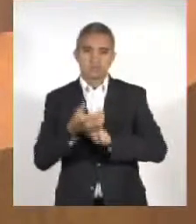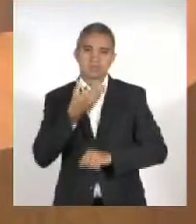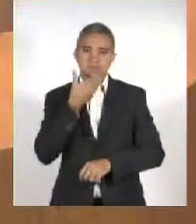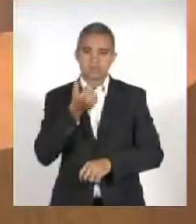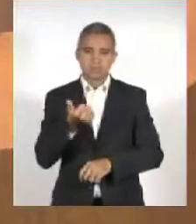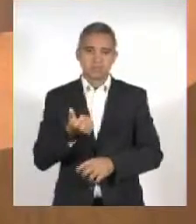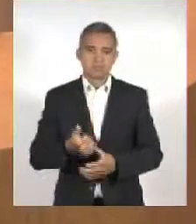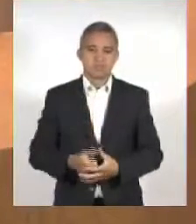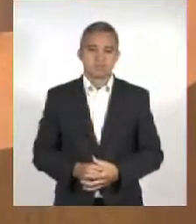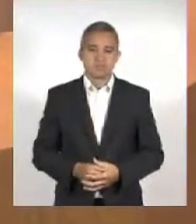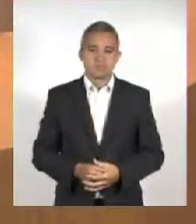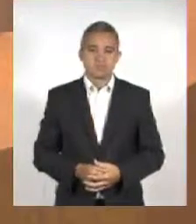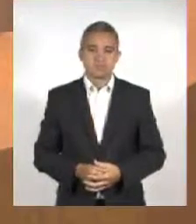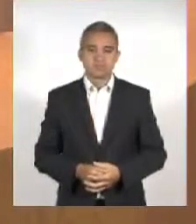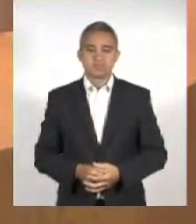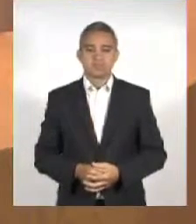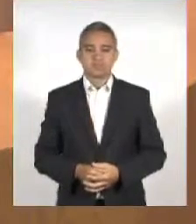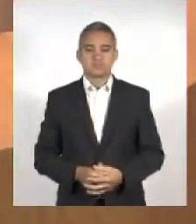melhor